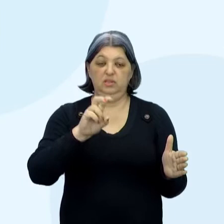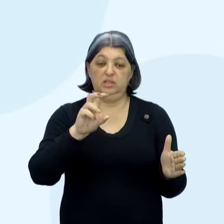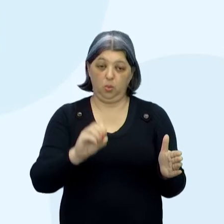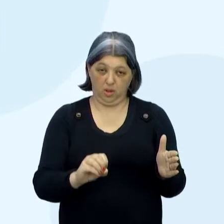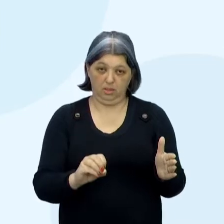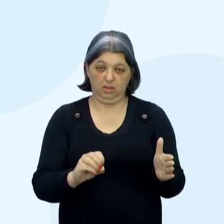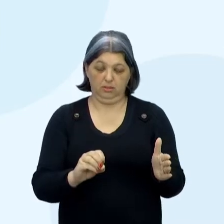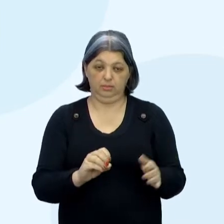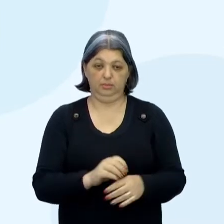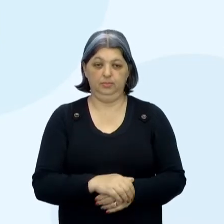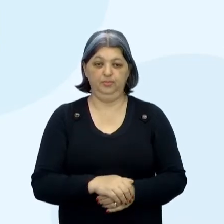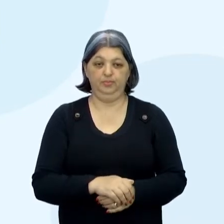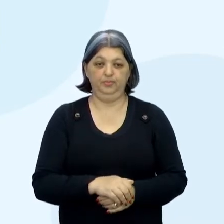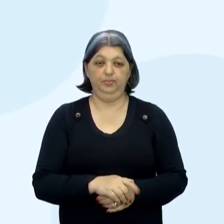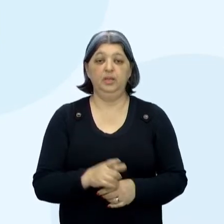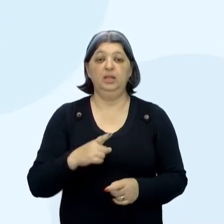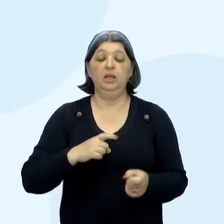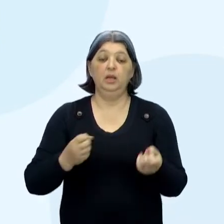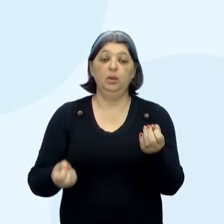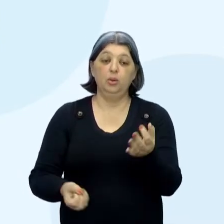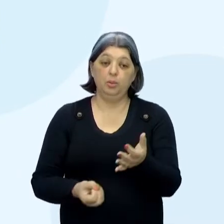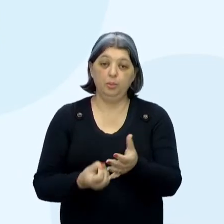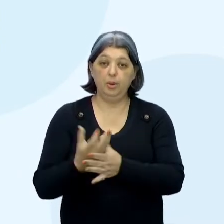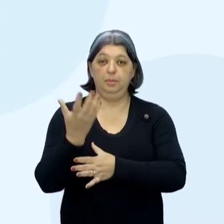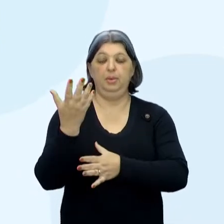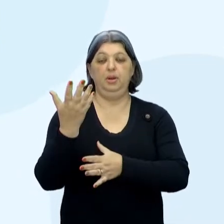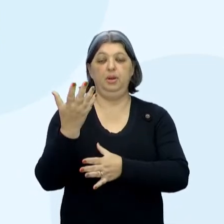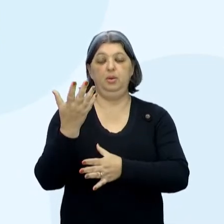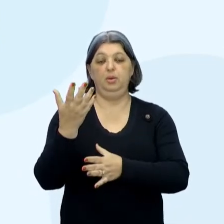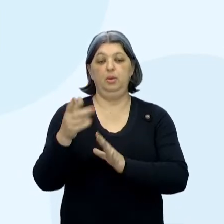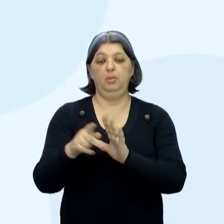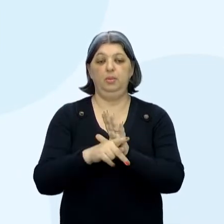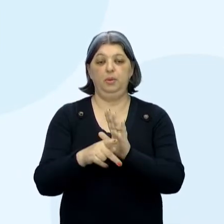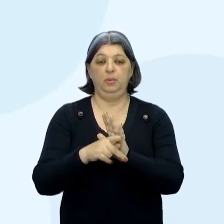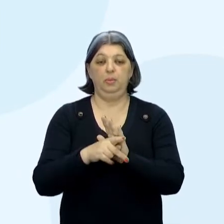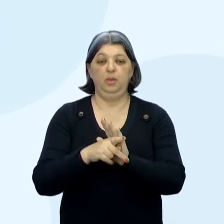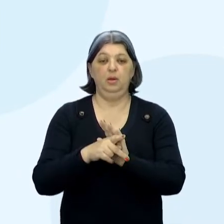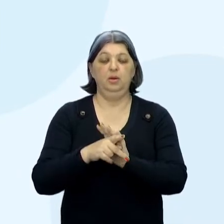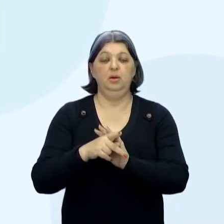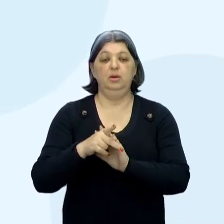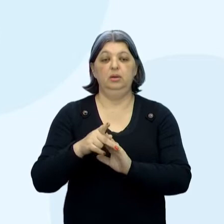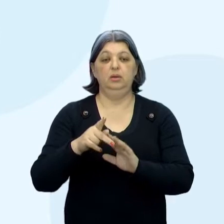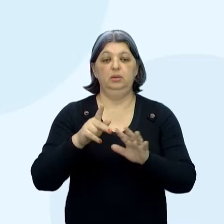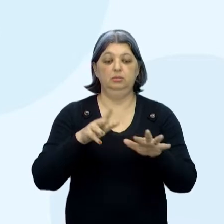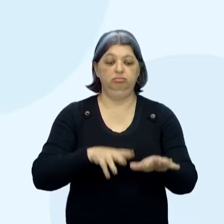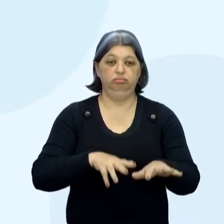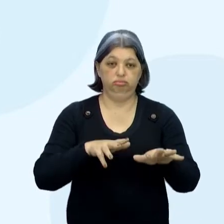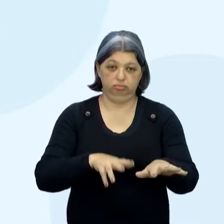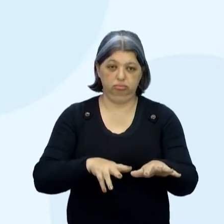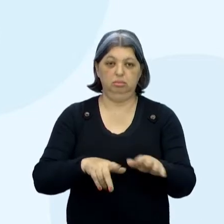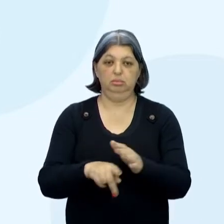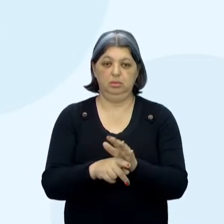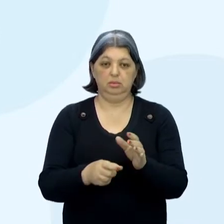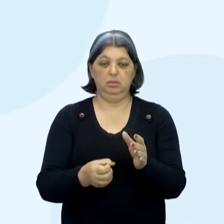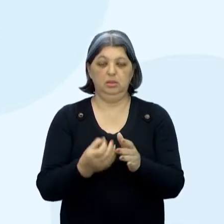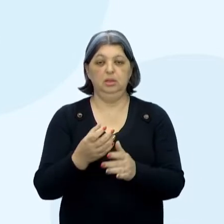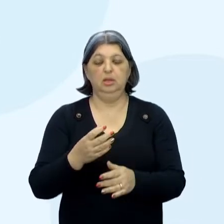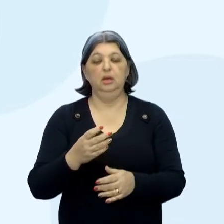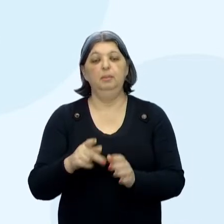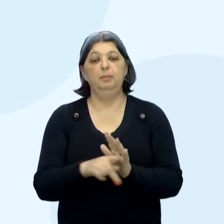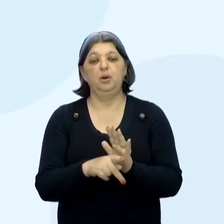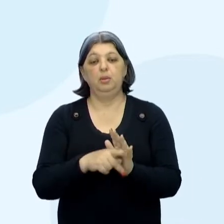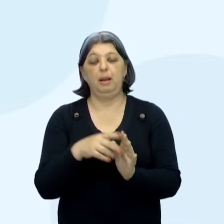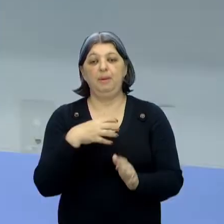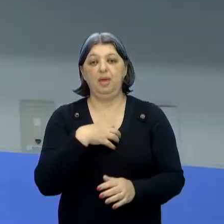1950, nós temos o primeiro trio elétrico que foi fundado na cidade de Salvador. E, inclusive, uma